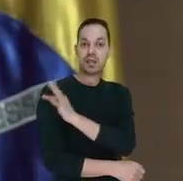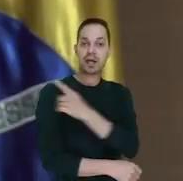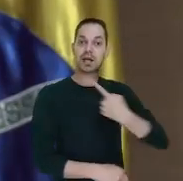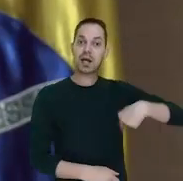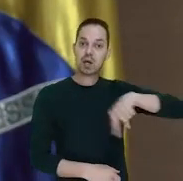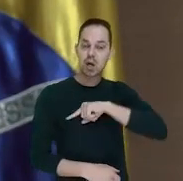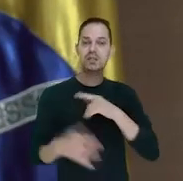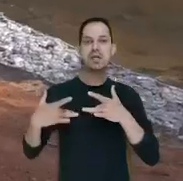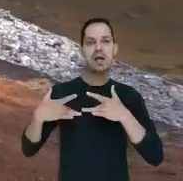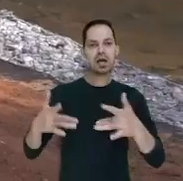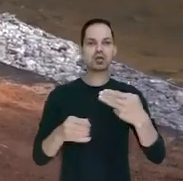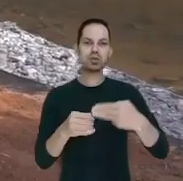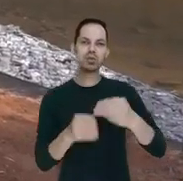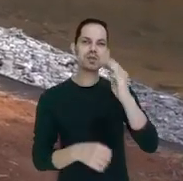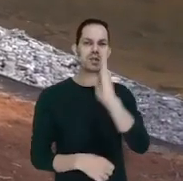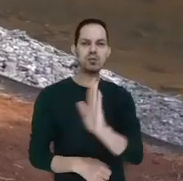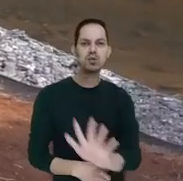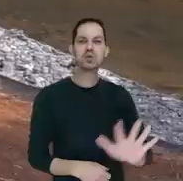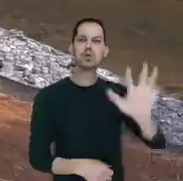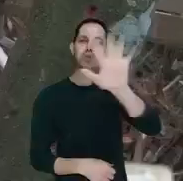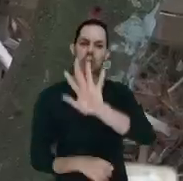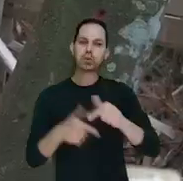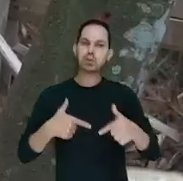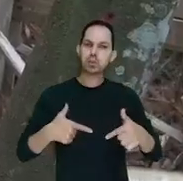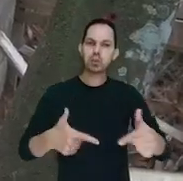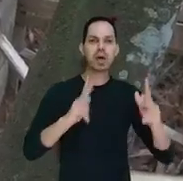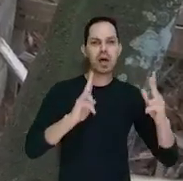Civil Nacional estão à disposição de todos os municípios brasileiros que